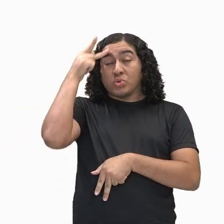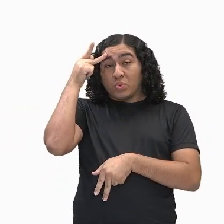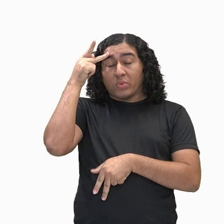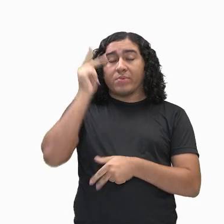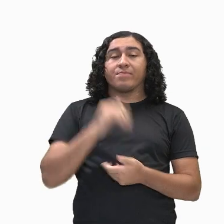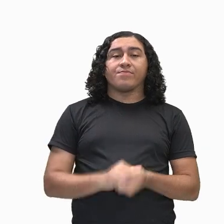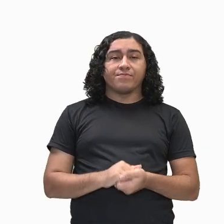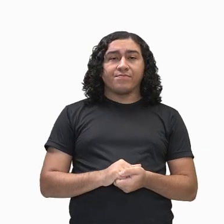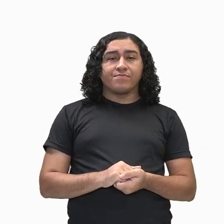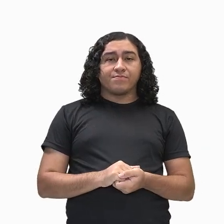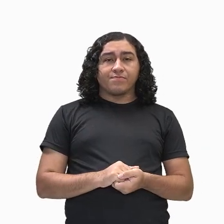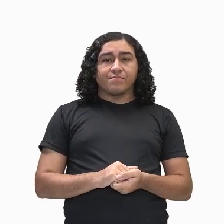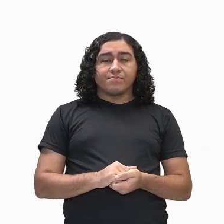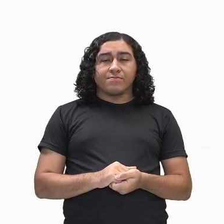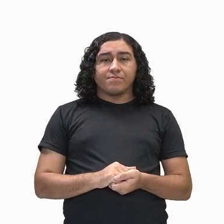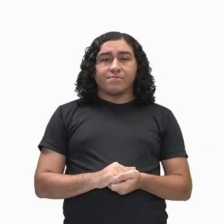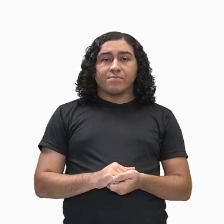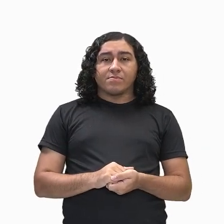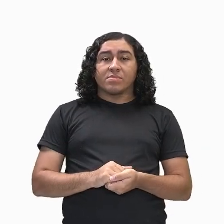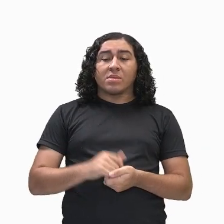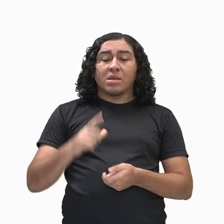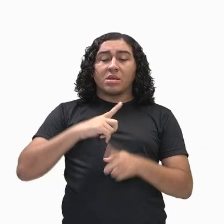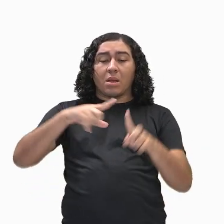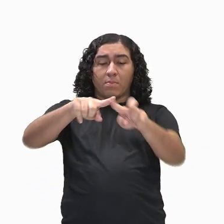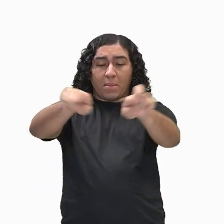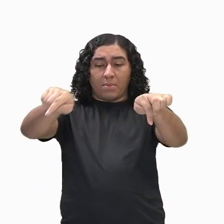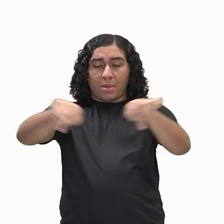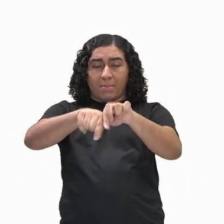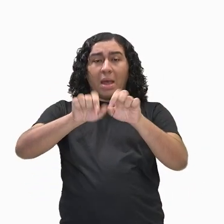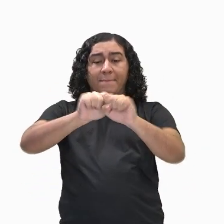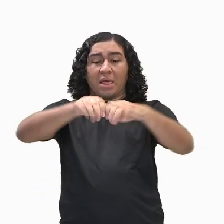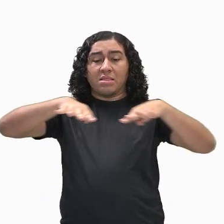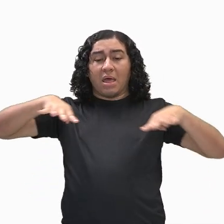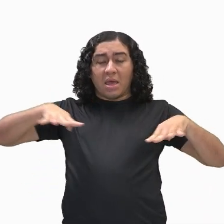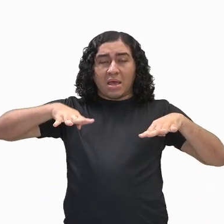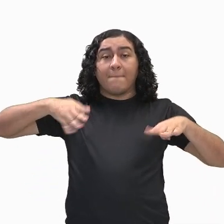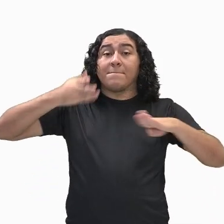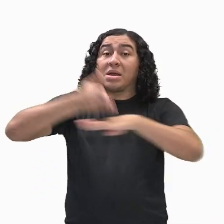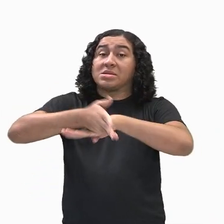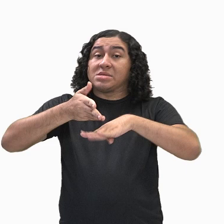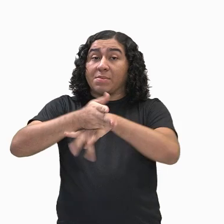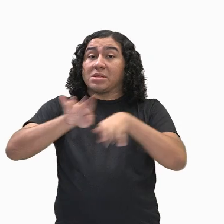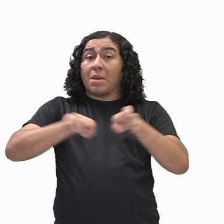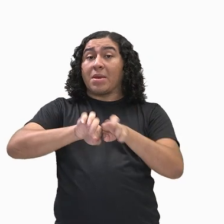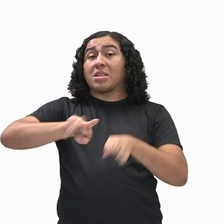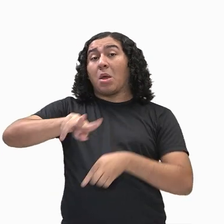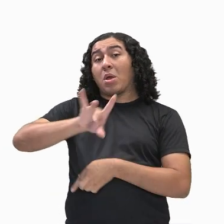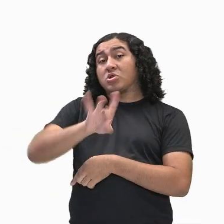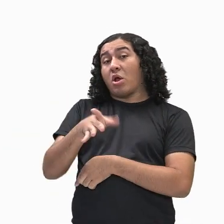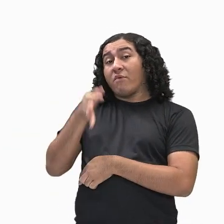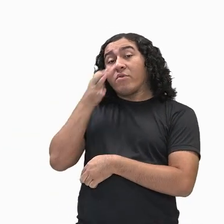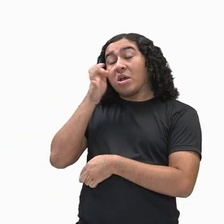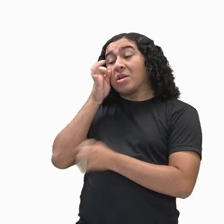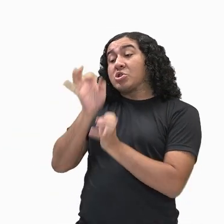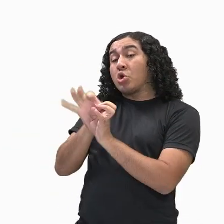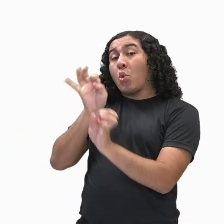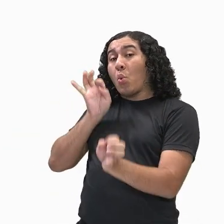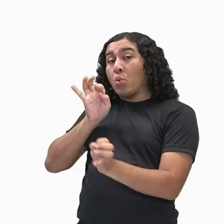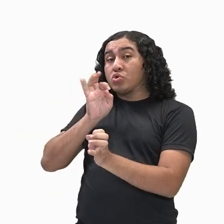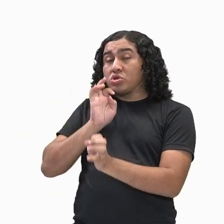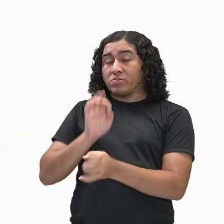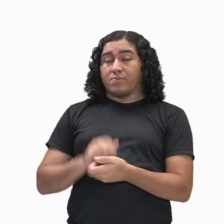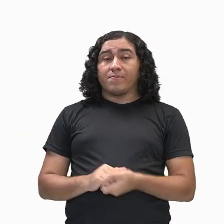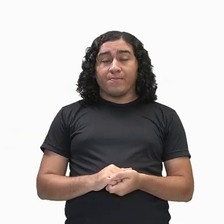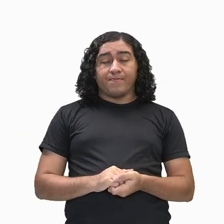plateia participa e não só fica assistindo como um espectador distante.